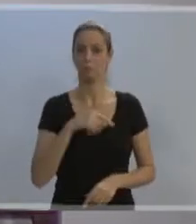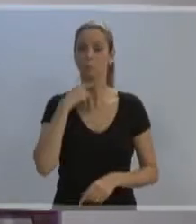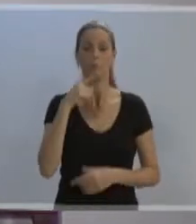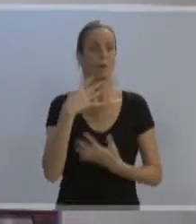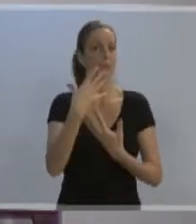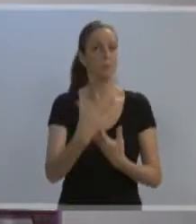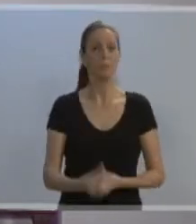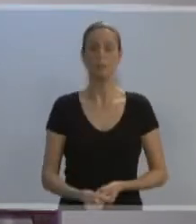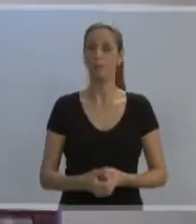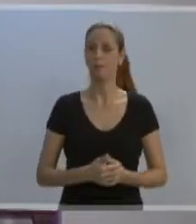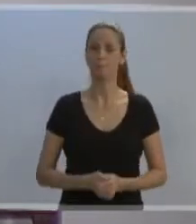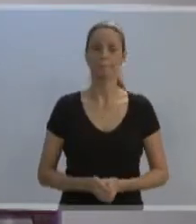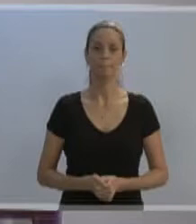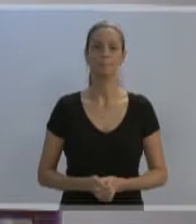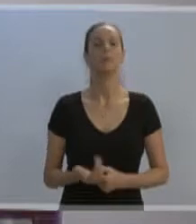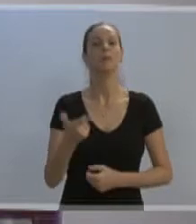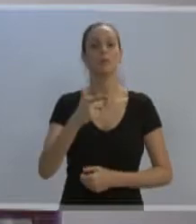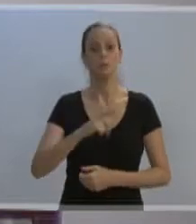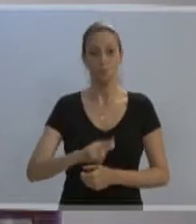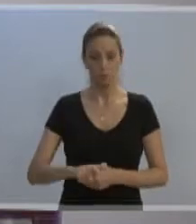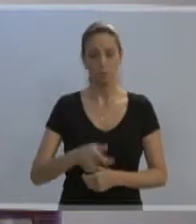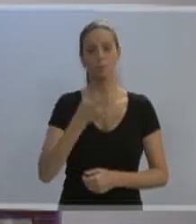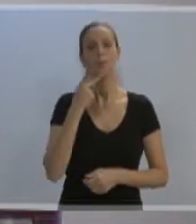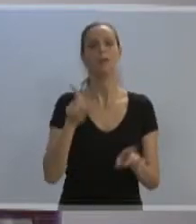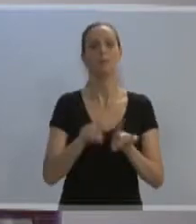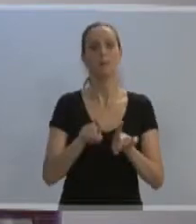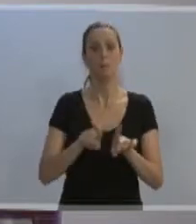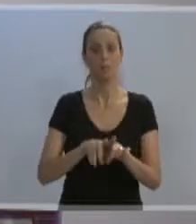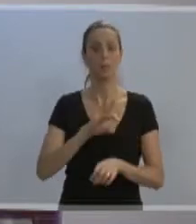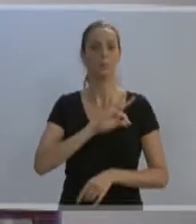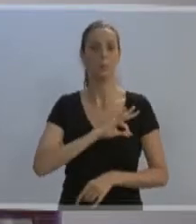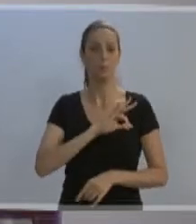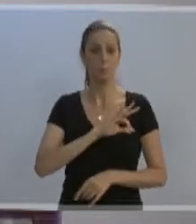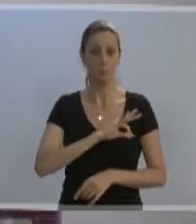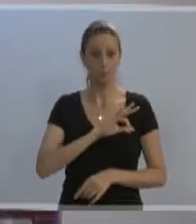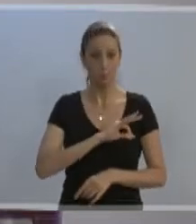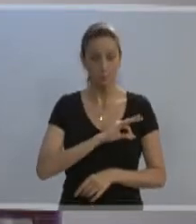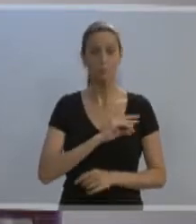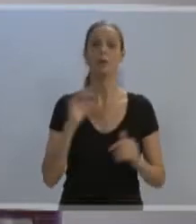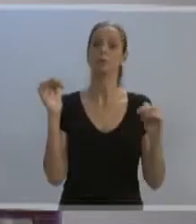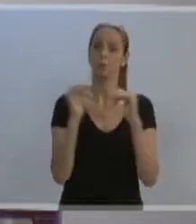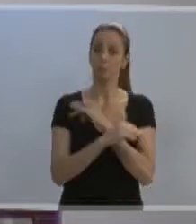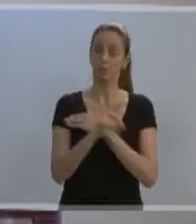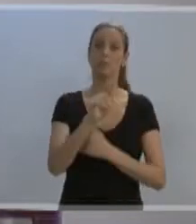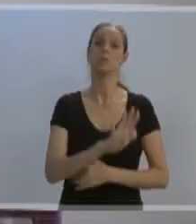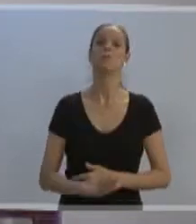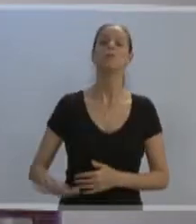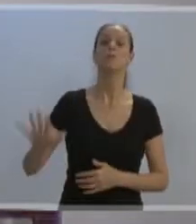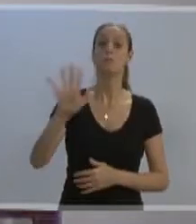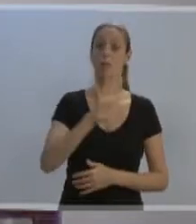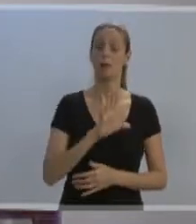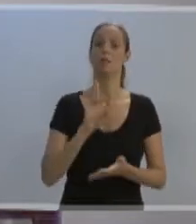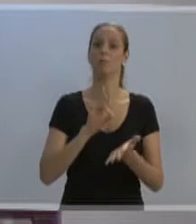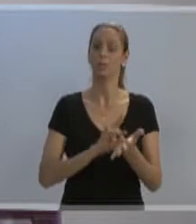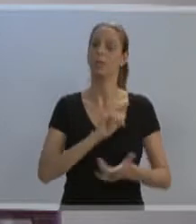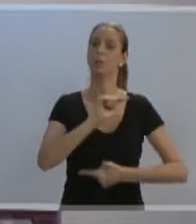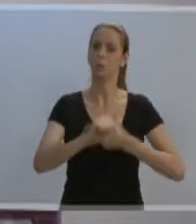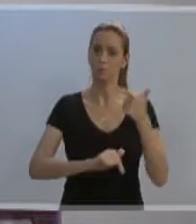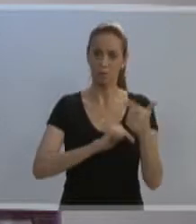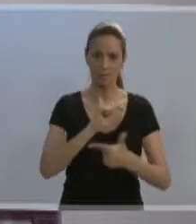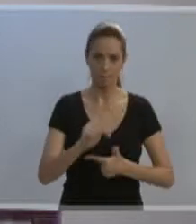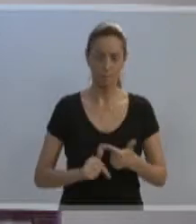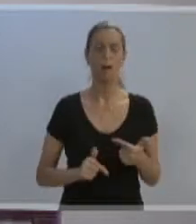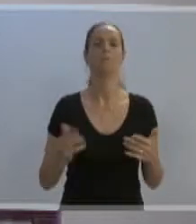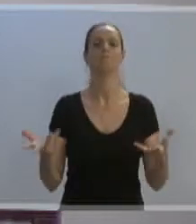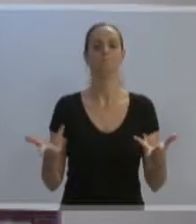mas quero aqui mais uma vez ressaltar o trabalho da guarda municipal de trânsito uma maneira geral é que faz o seu trabalho sem dúvida nenhuma com